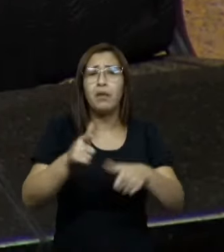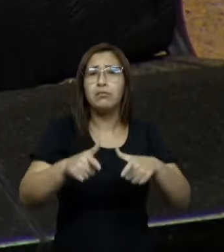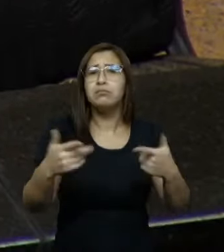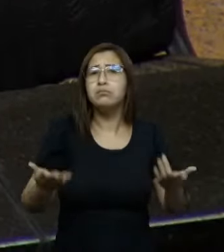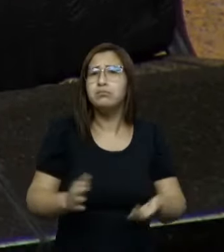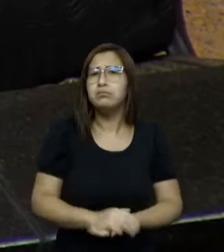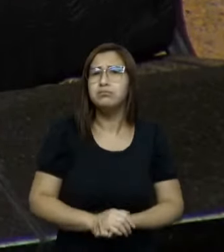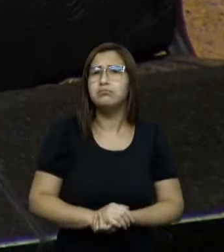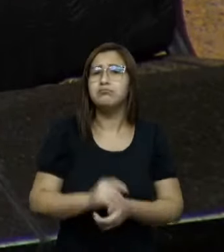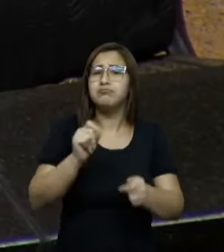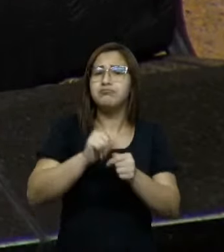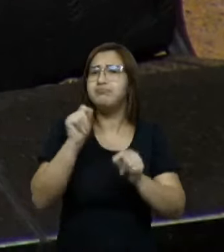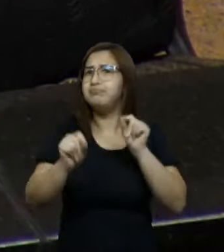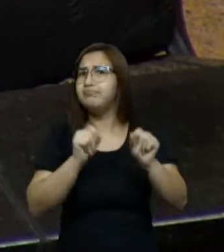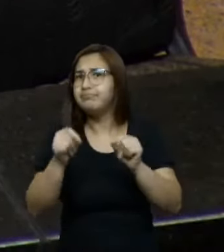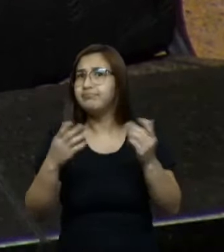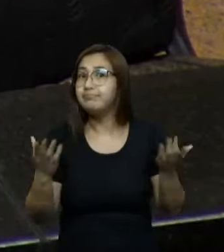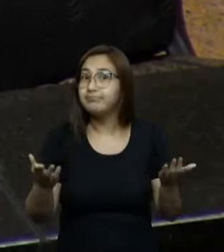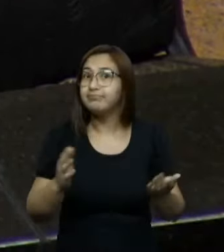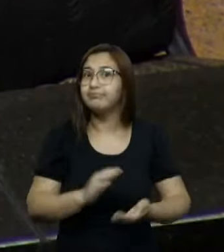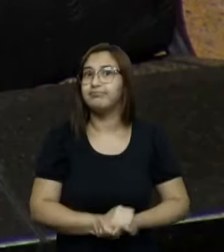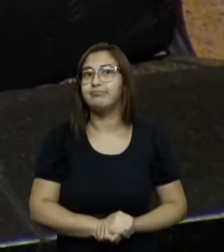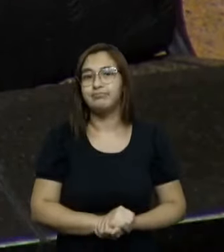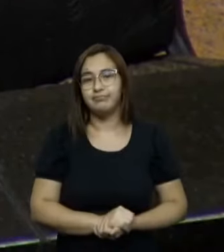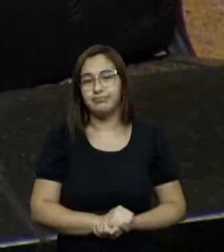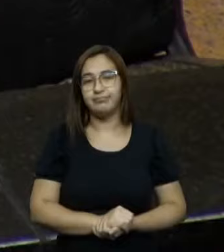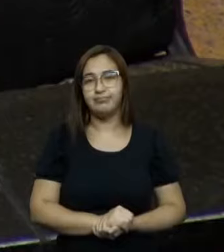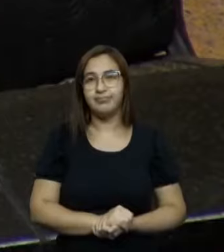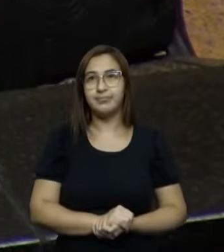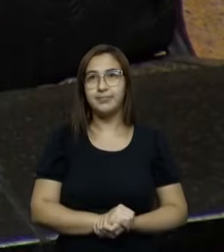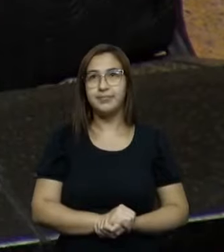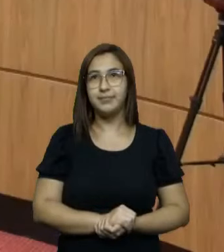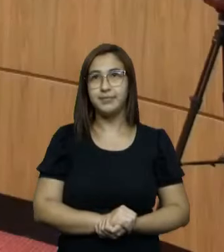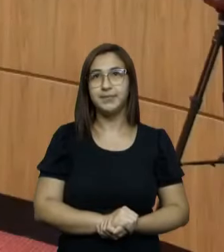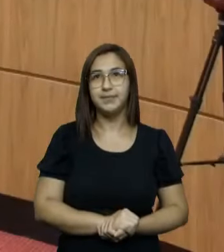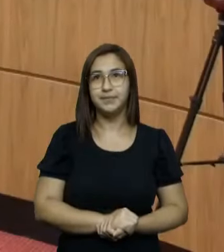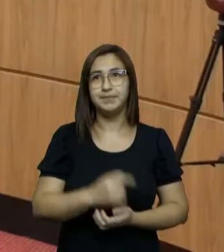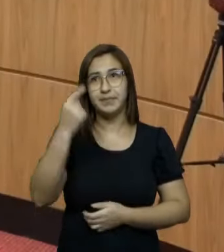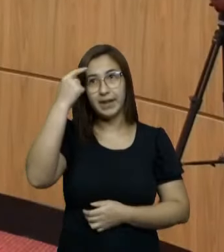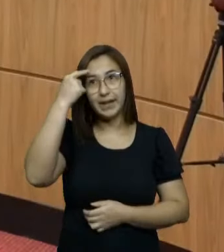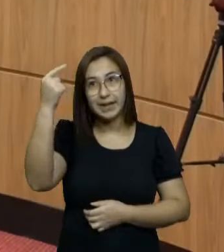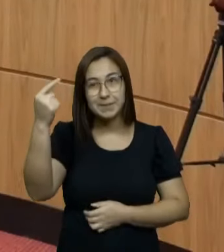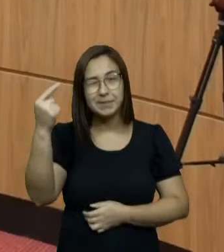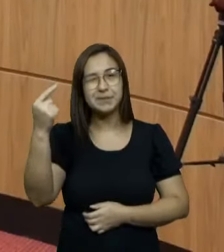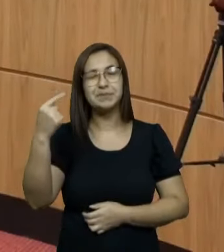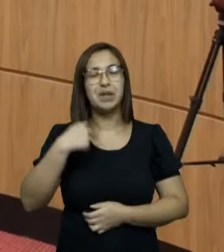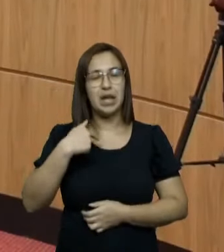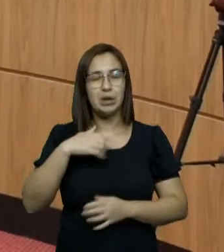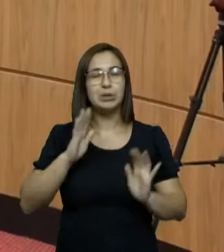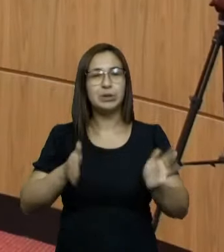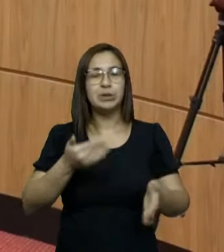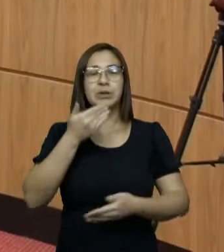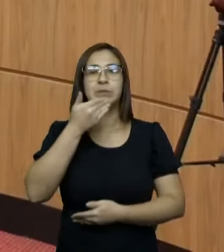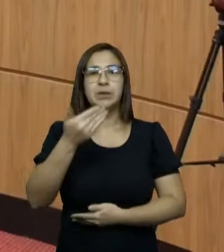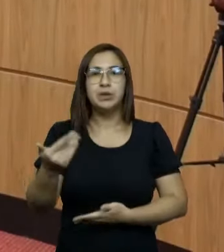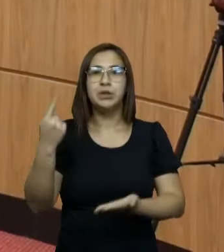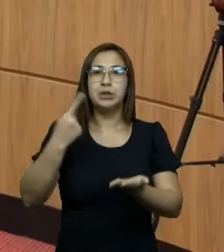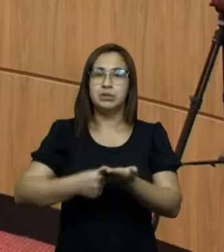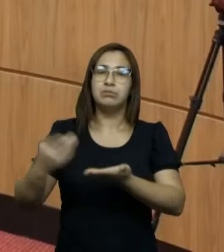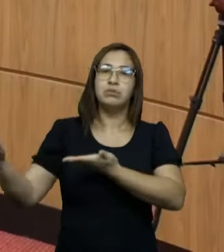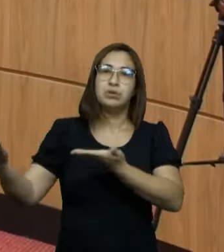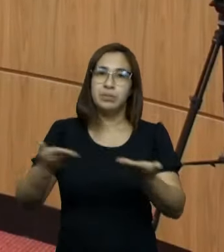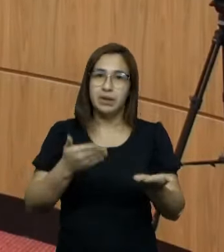você vai fazer? Só uma parte, deputado. Lembrando que esse deputado fez um requerimento para convocação do